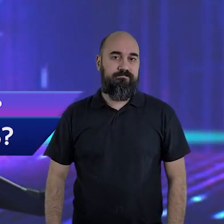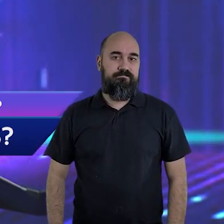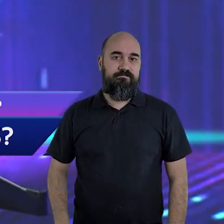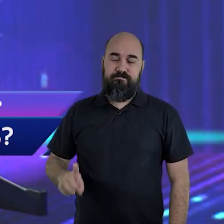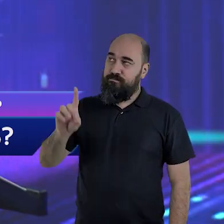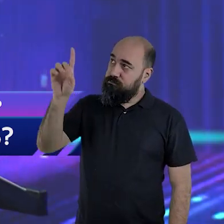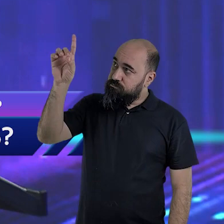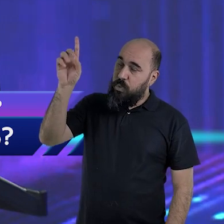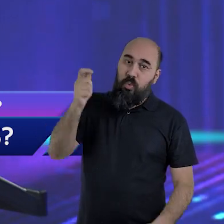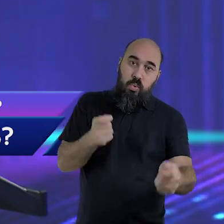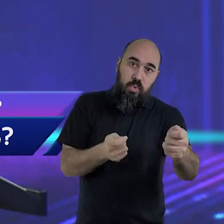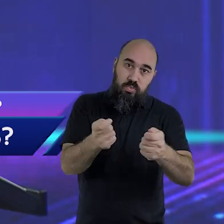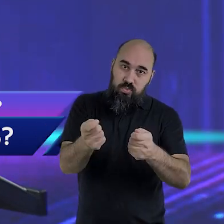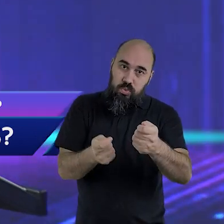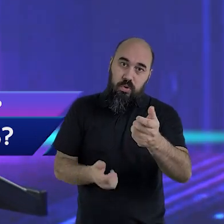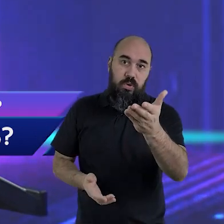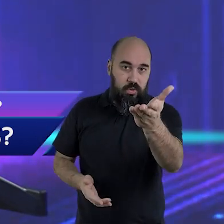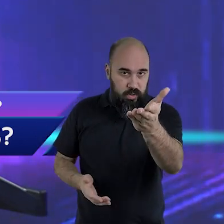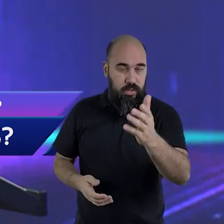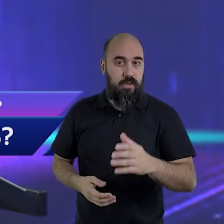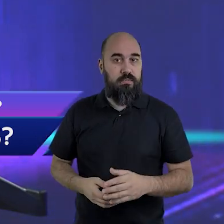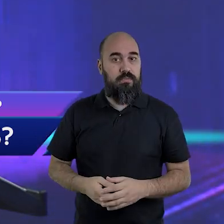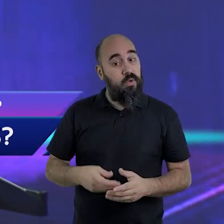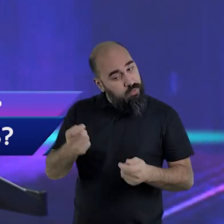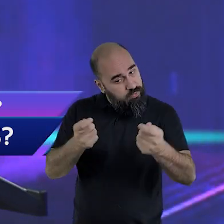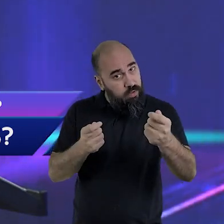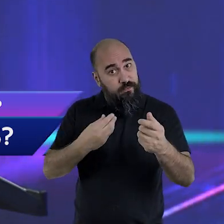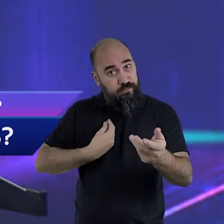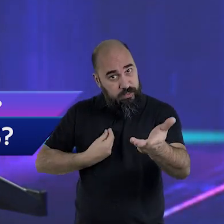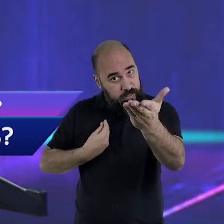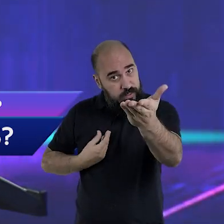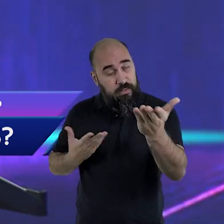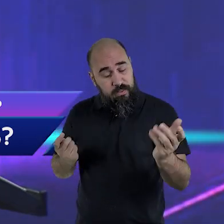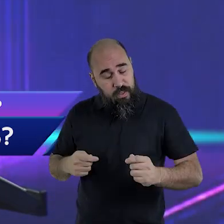história e quer, a partir de agora, controlar a sua vida.